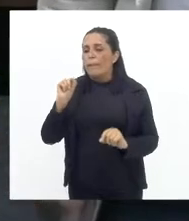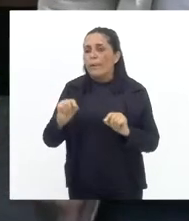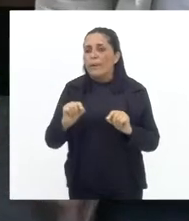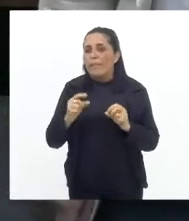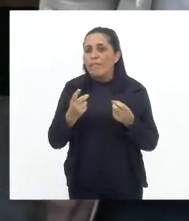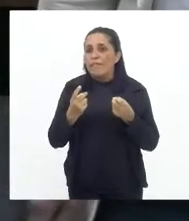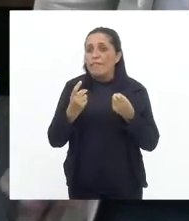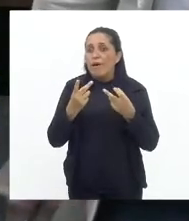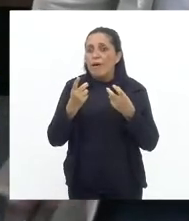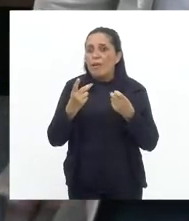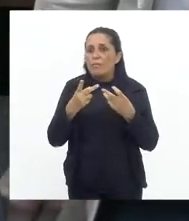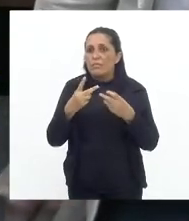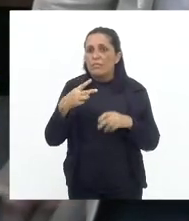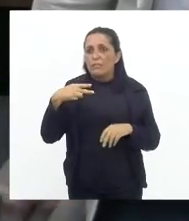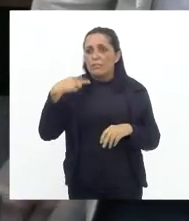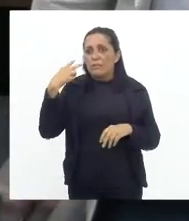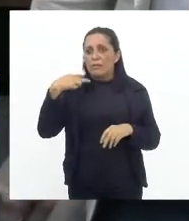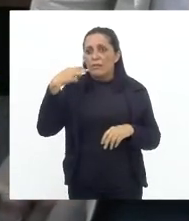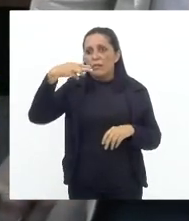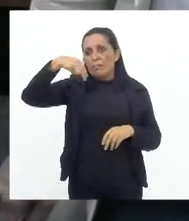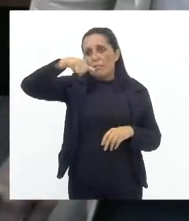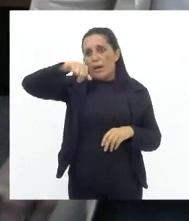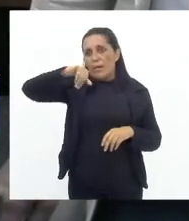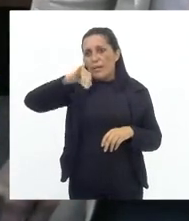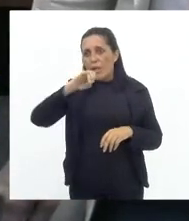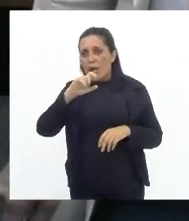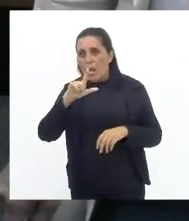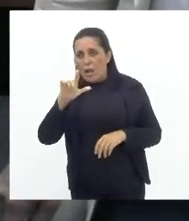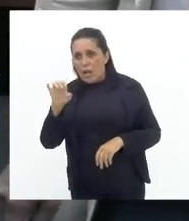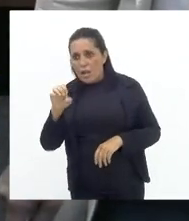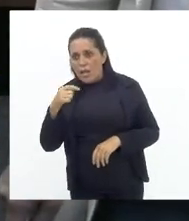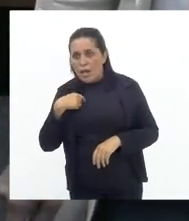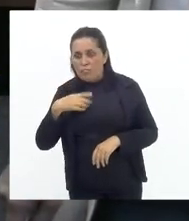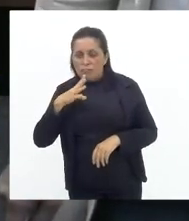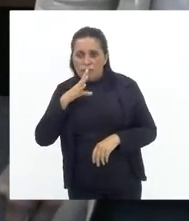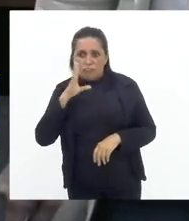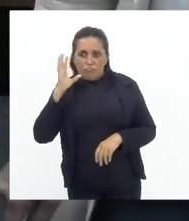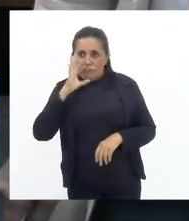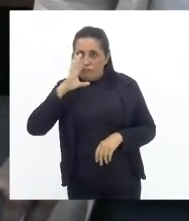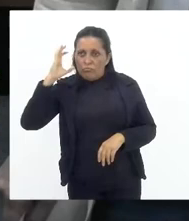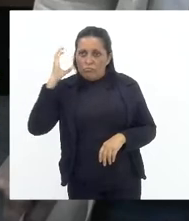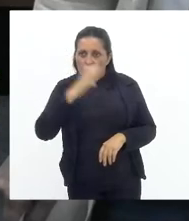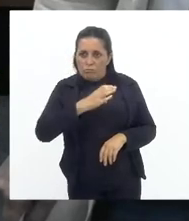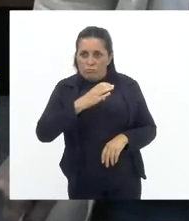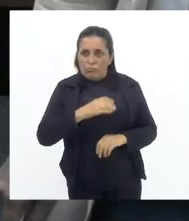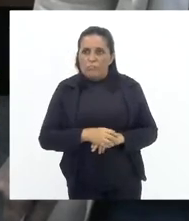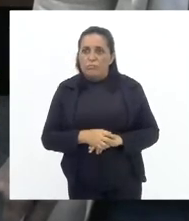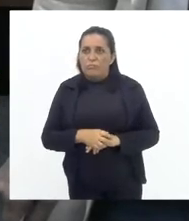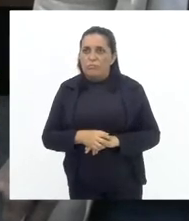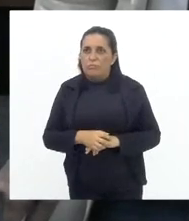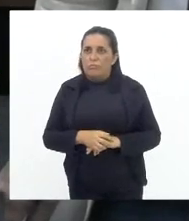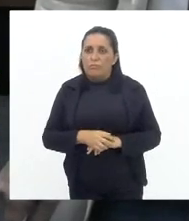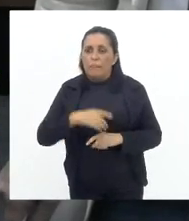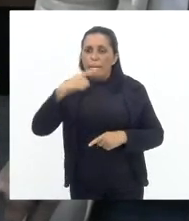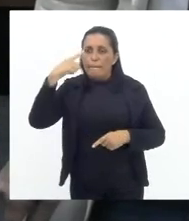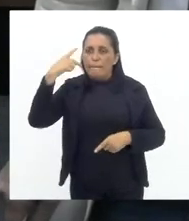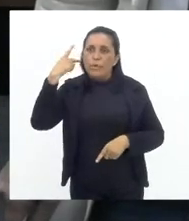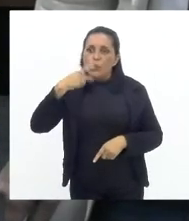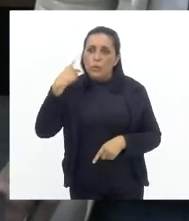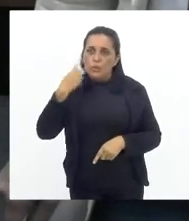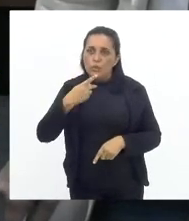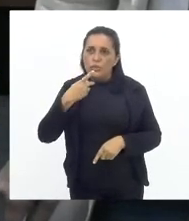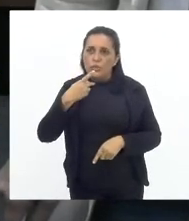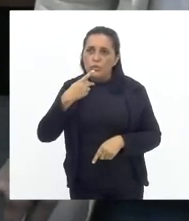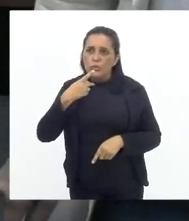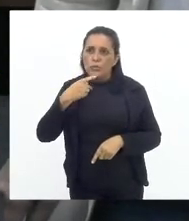do roteiro da vereadora Marielle foi acusado de violência política de feminicídio político mas a